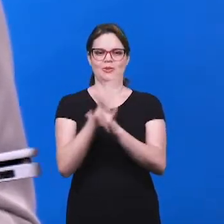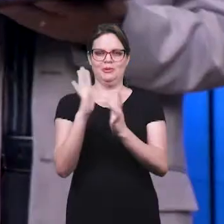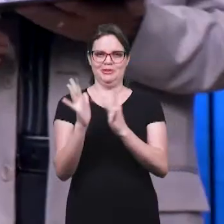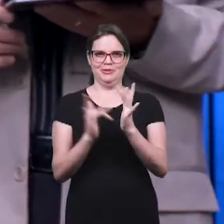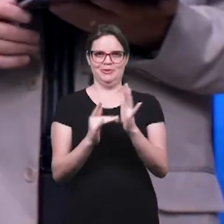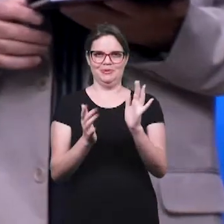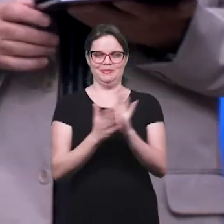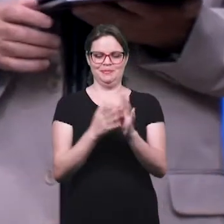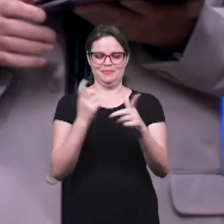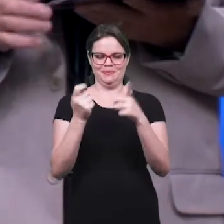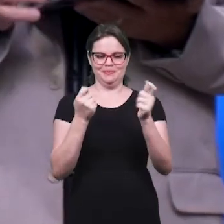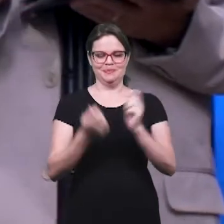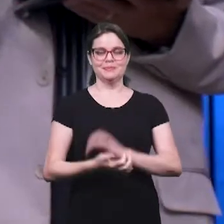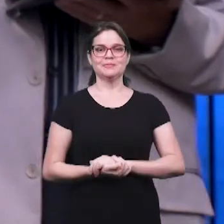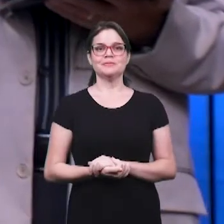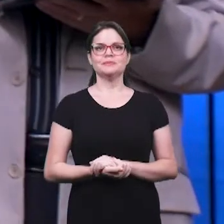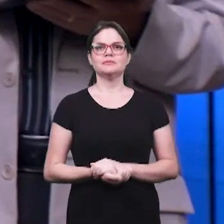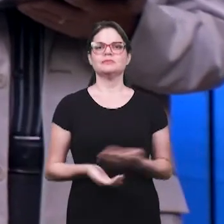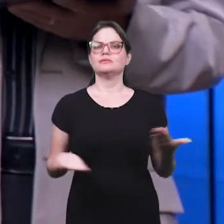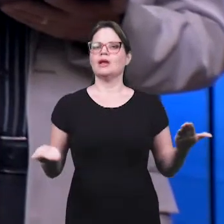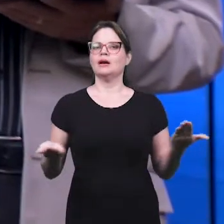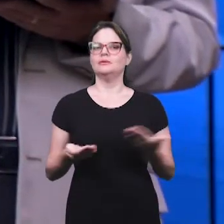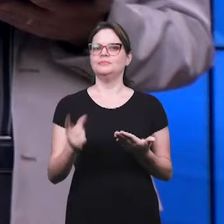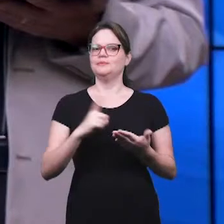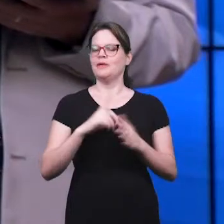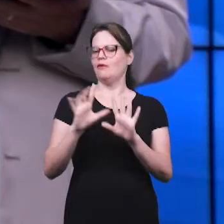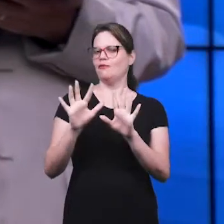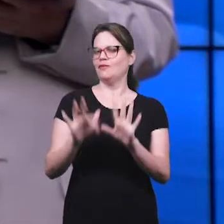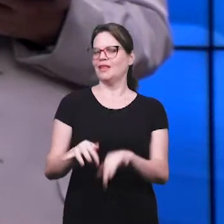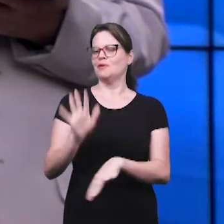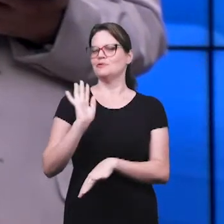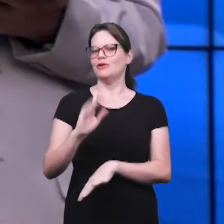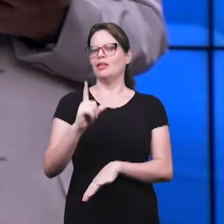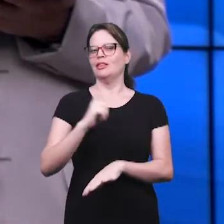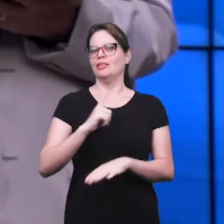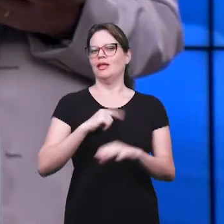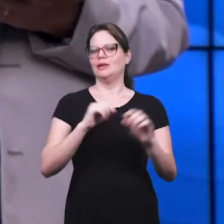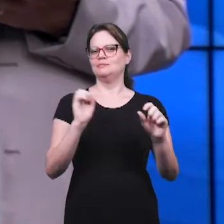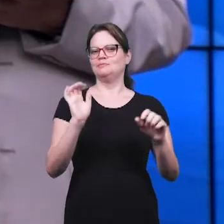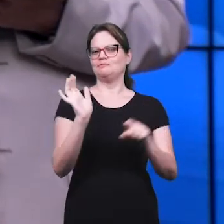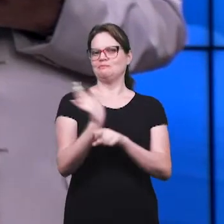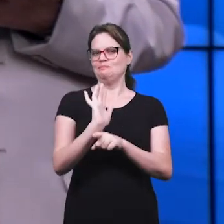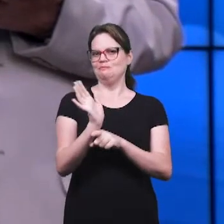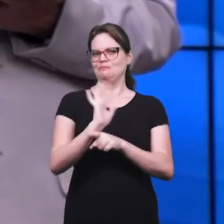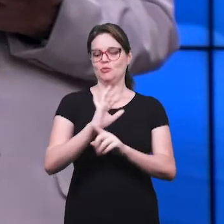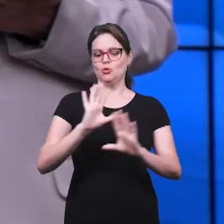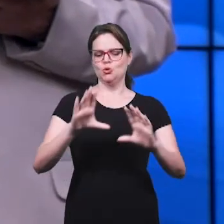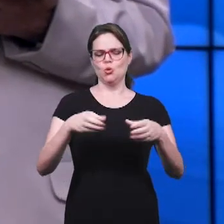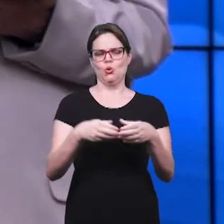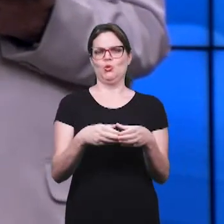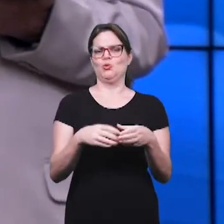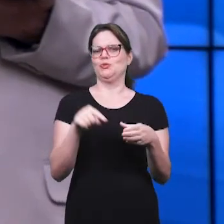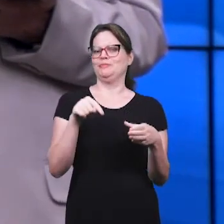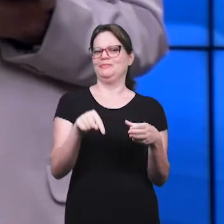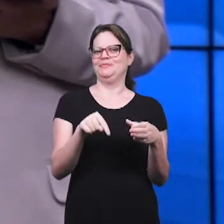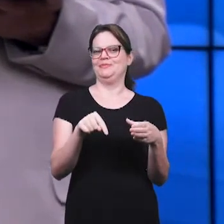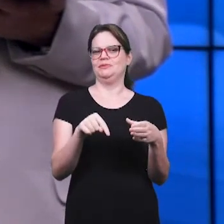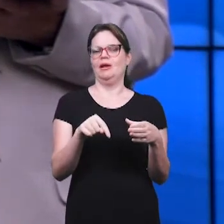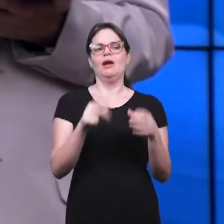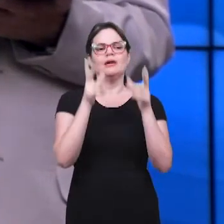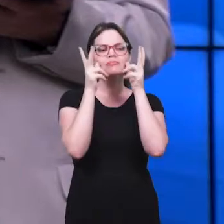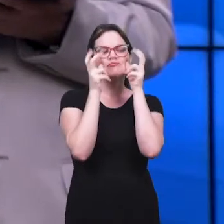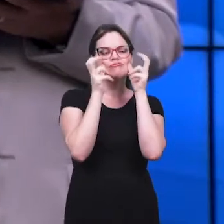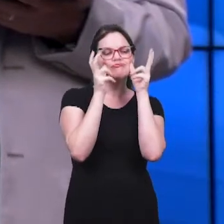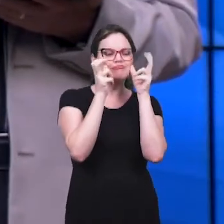Jesus. Assim, irmãos, nós temos agora na parte final uma apresentação também de uma classe que assimila a